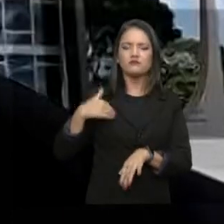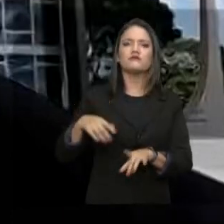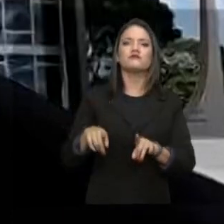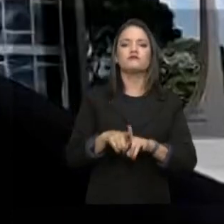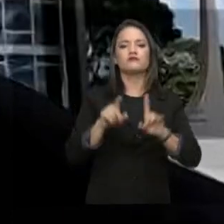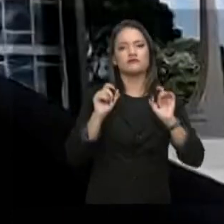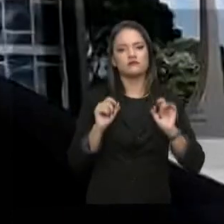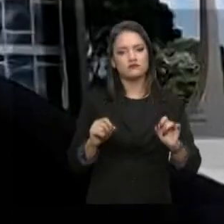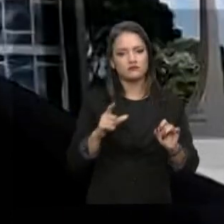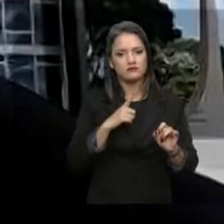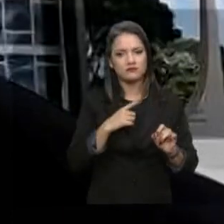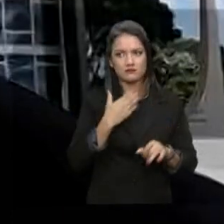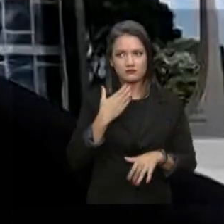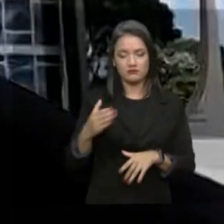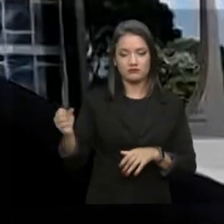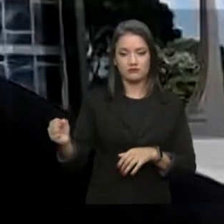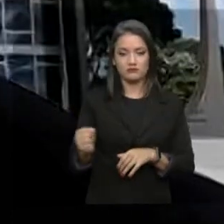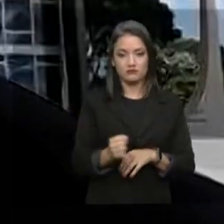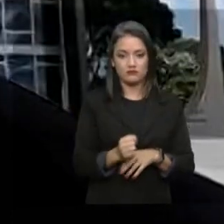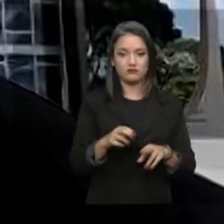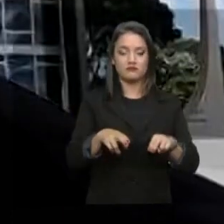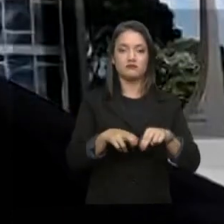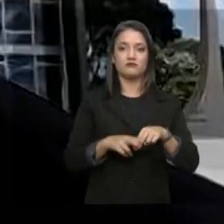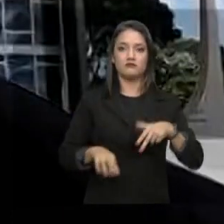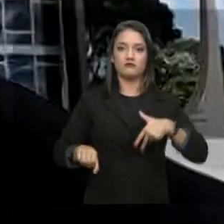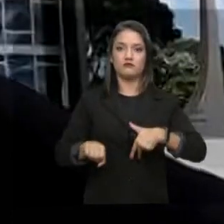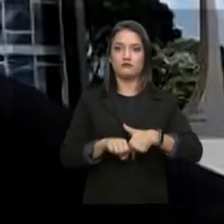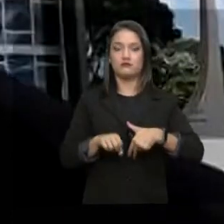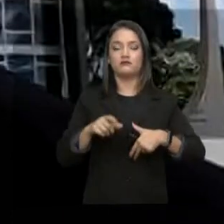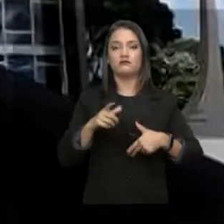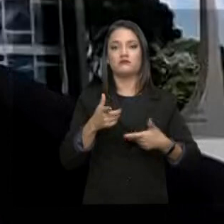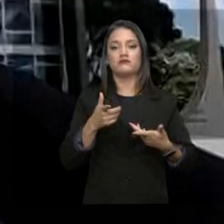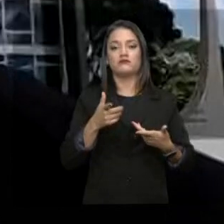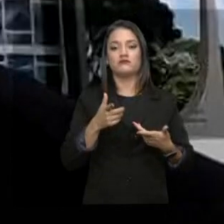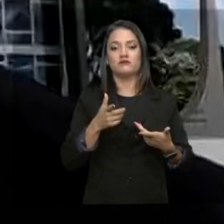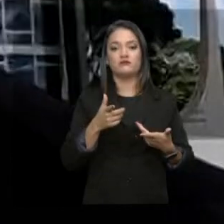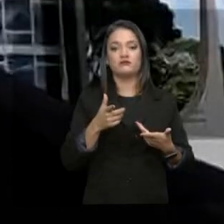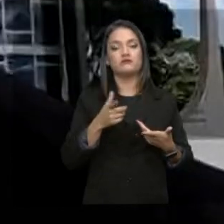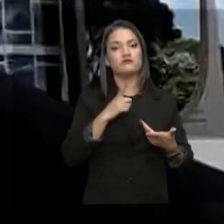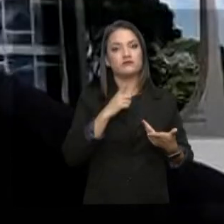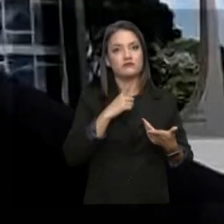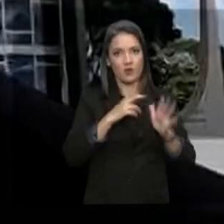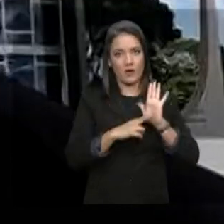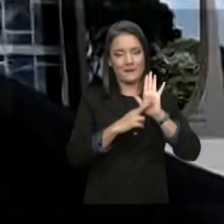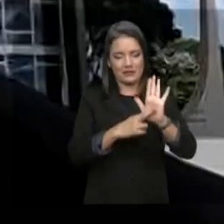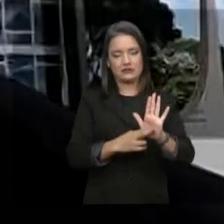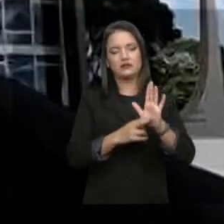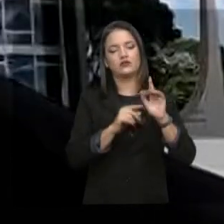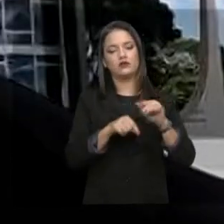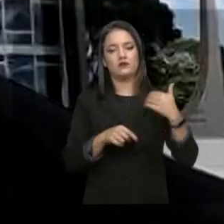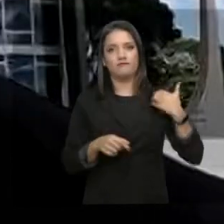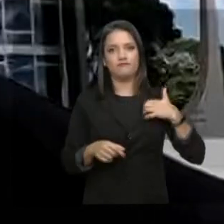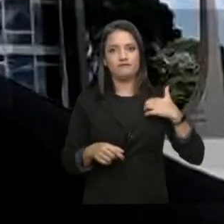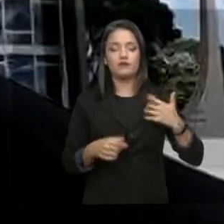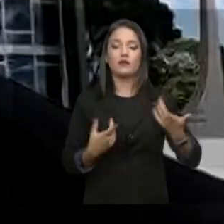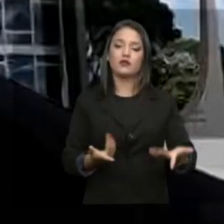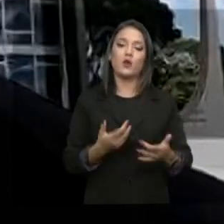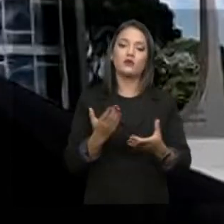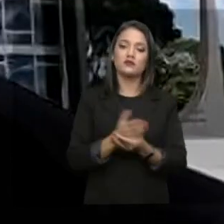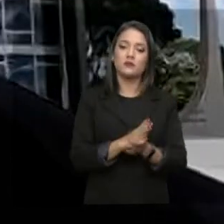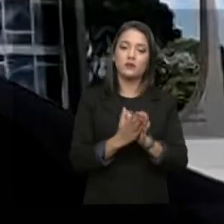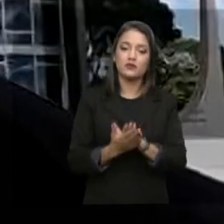do pleito extradicional pela missão diplomática da República da Argentina. O processo de extradição faz instaurar uma relação de